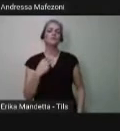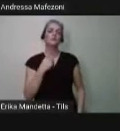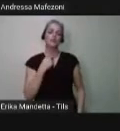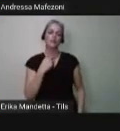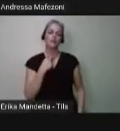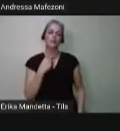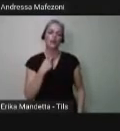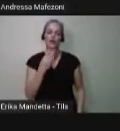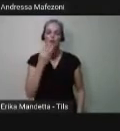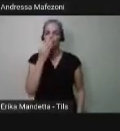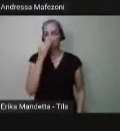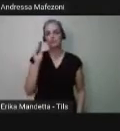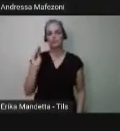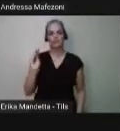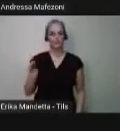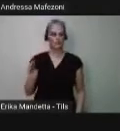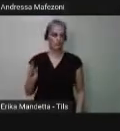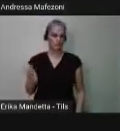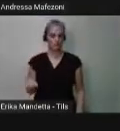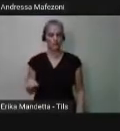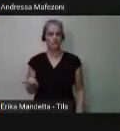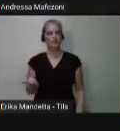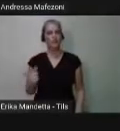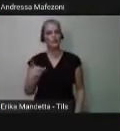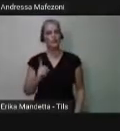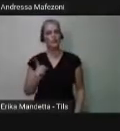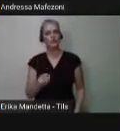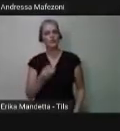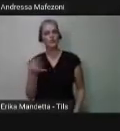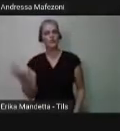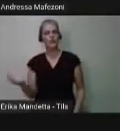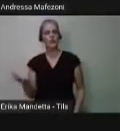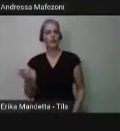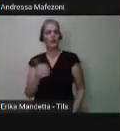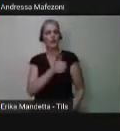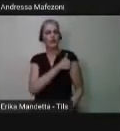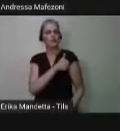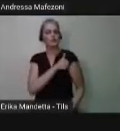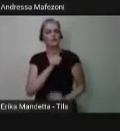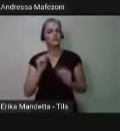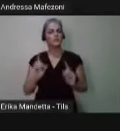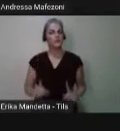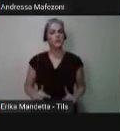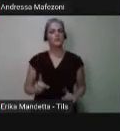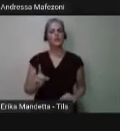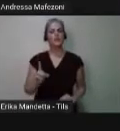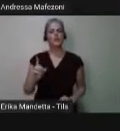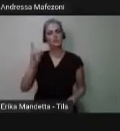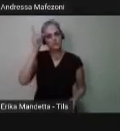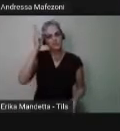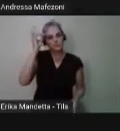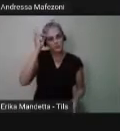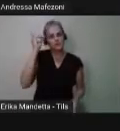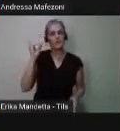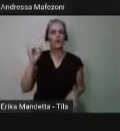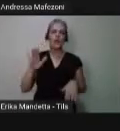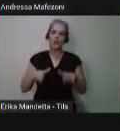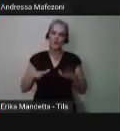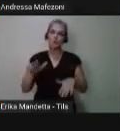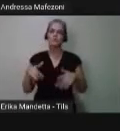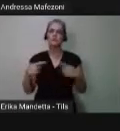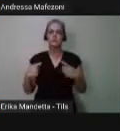com deficiência e com deficiência intelectual, muitas vezes vão precisar ou de um medicamento, ou vão precisar